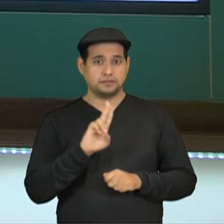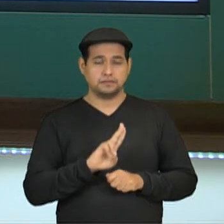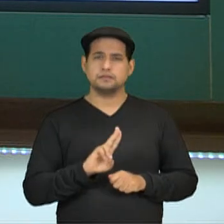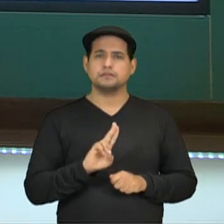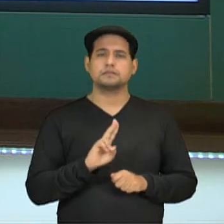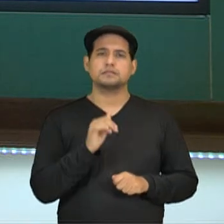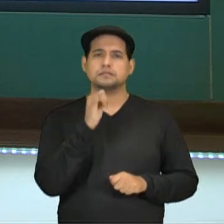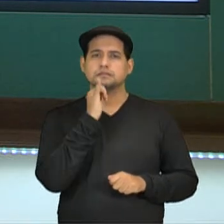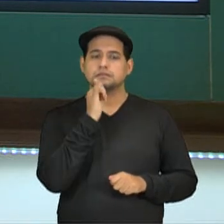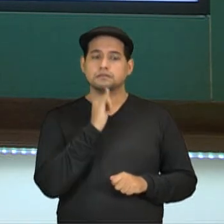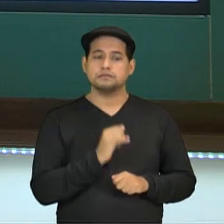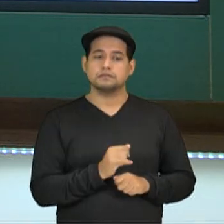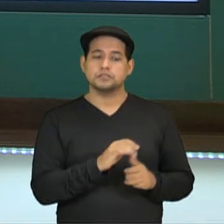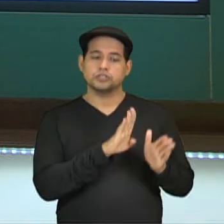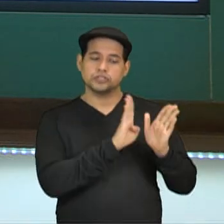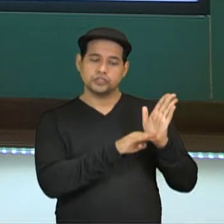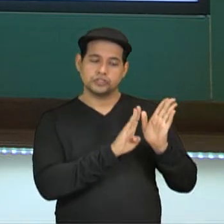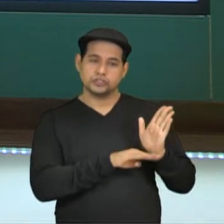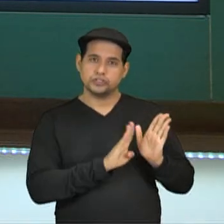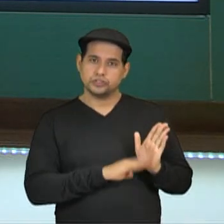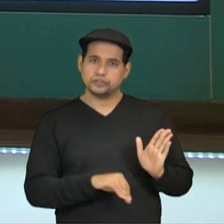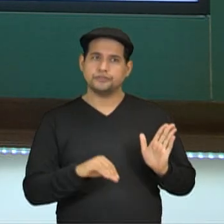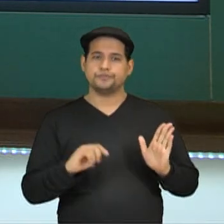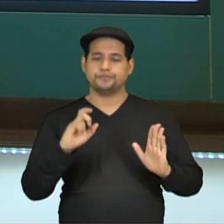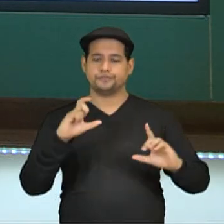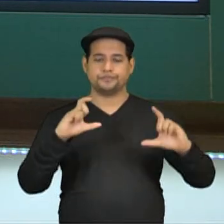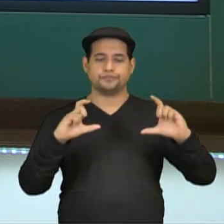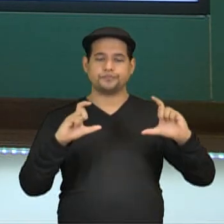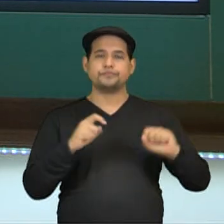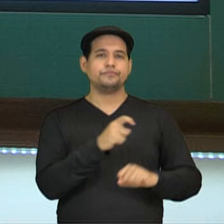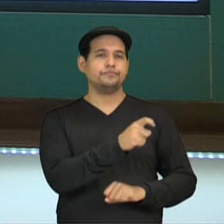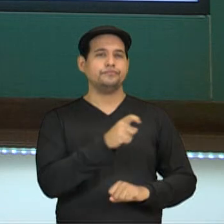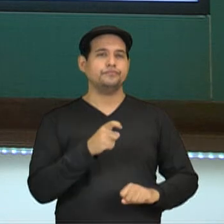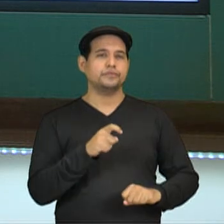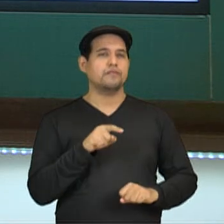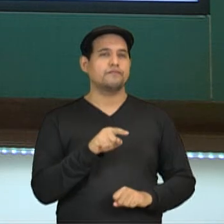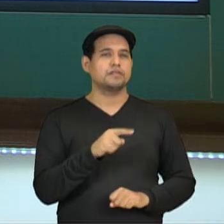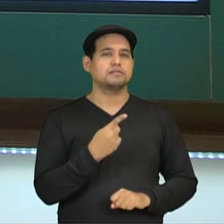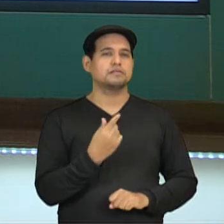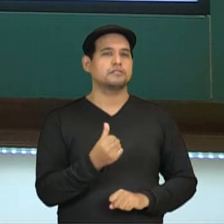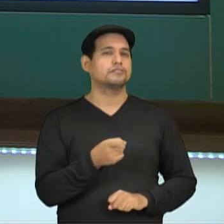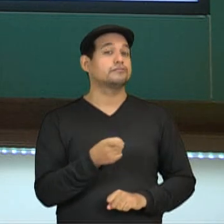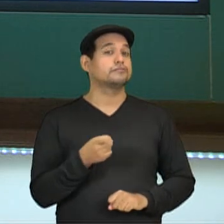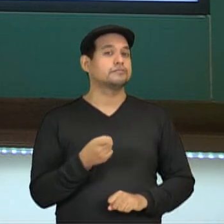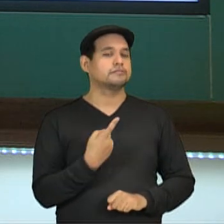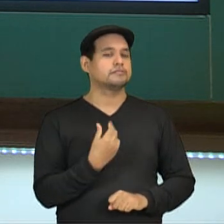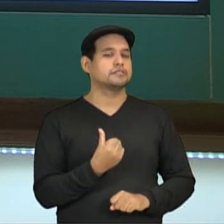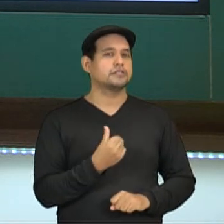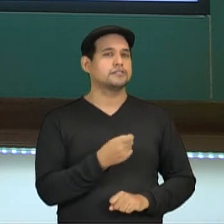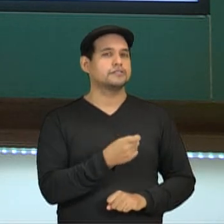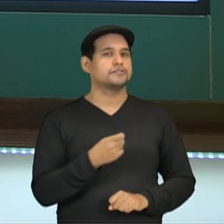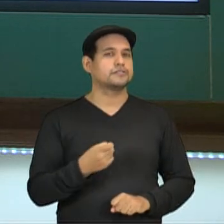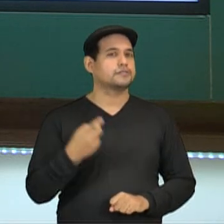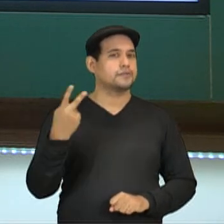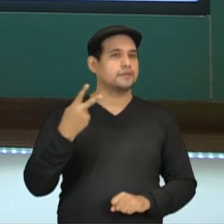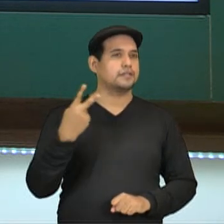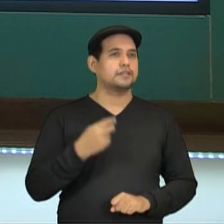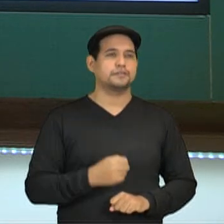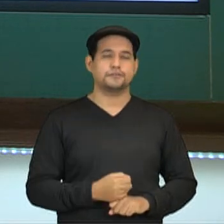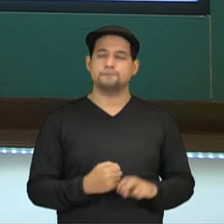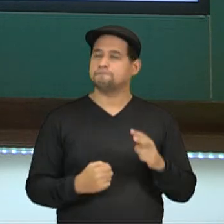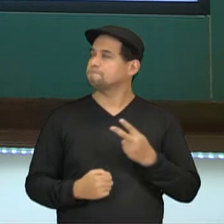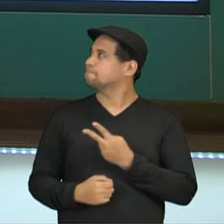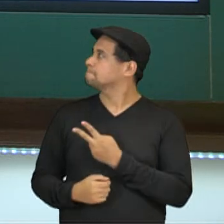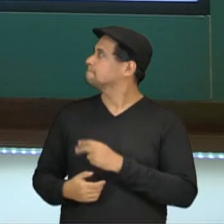distributiva, ou seja, elimina esses parênteses. X vezes 16x, 16x ao quadrado. X vezes